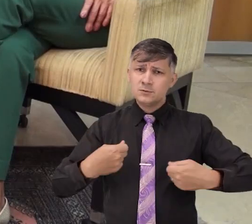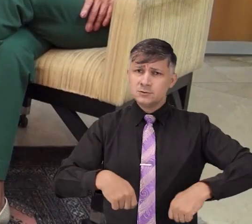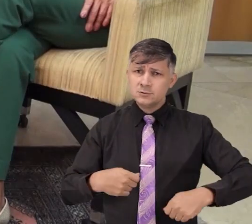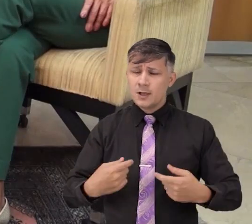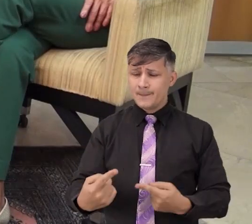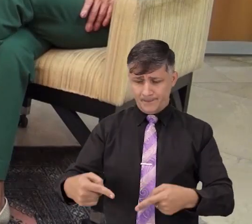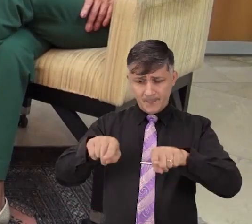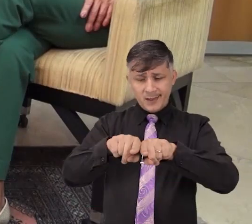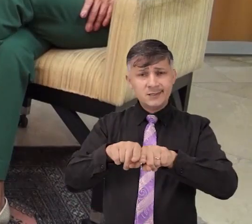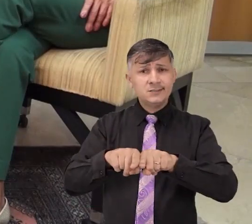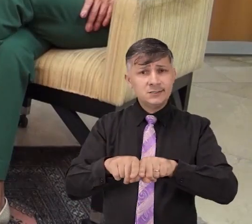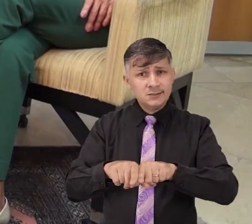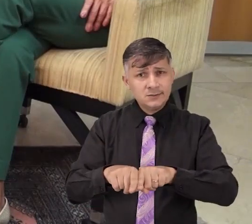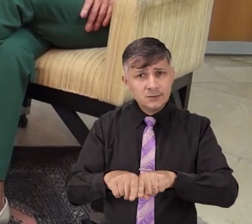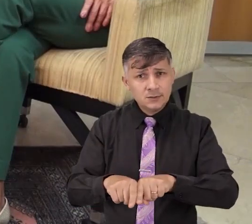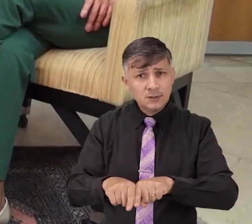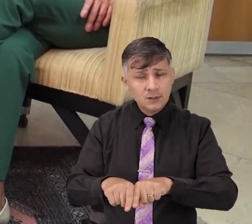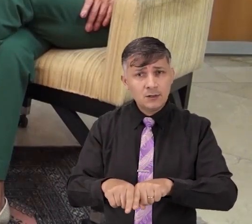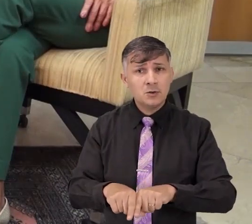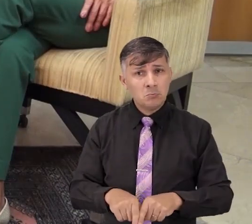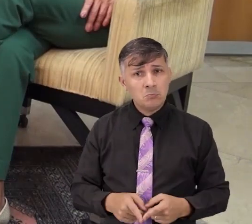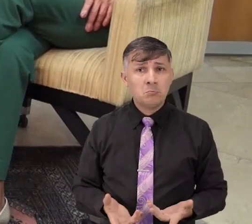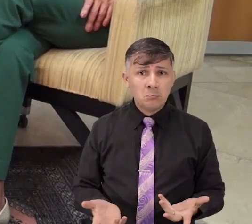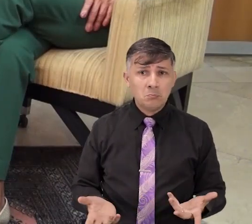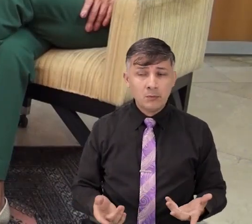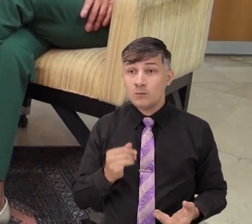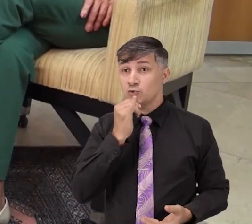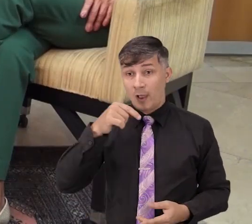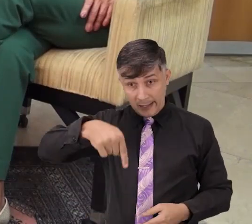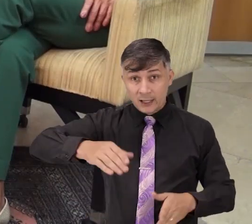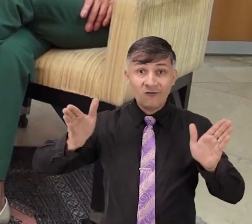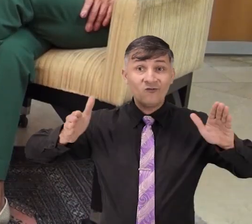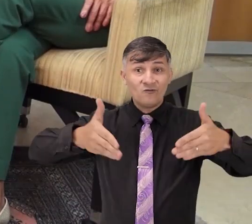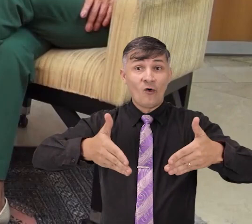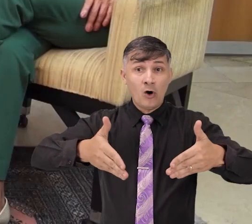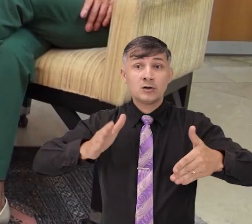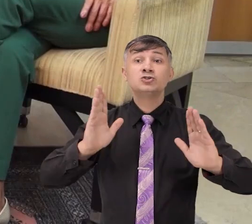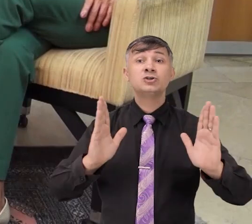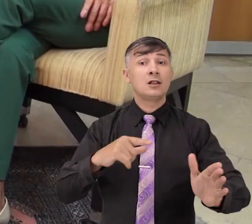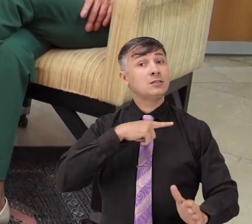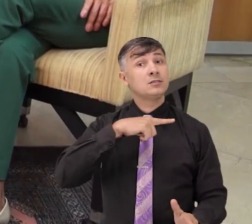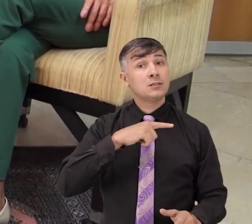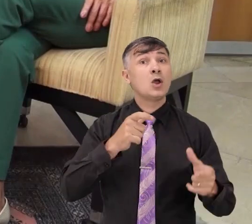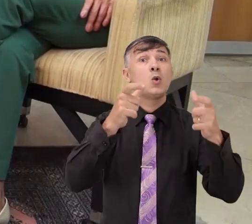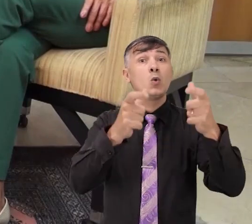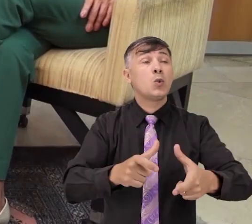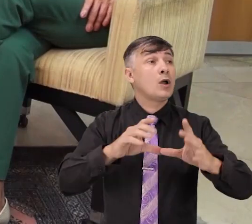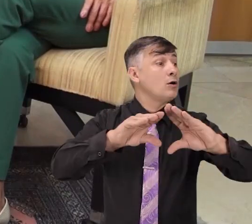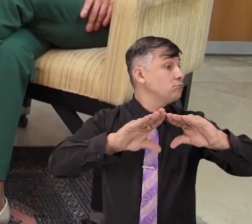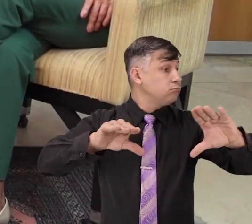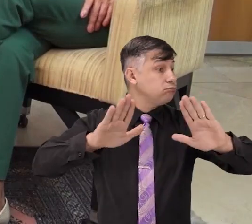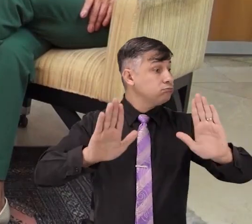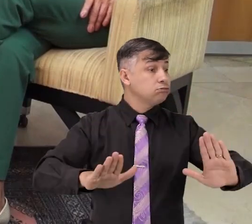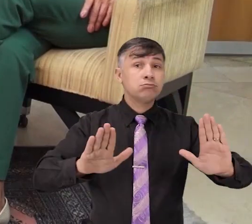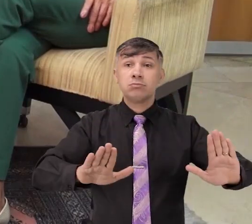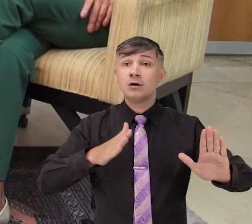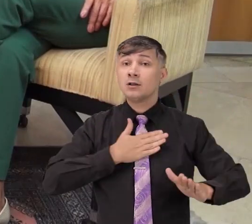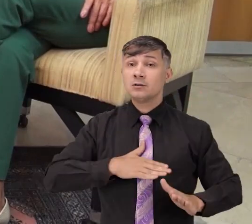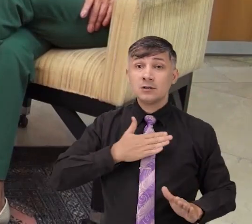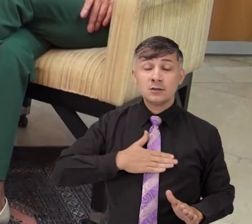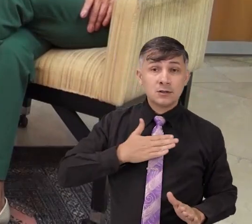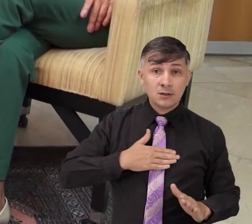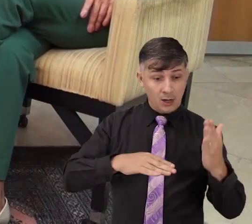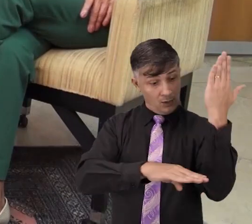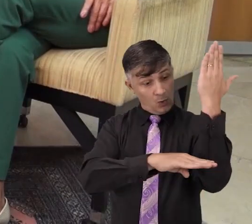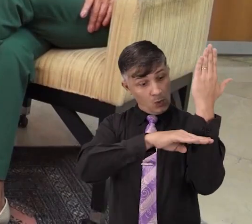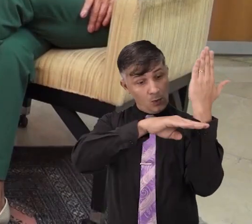a gente agora já tem um espaço super confortável para os advogados trabalharem no quarto andar, como, aliás, sempre tivemos. Mas eu não sei